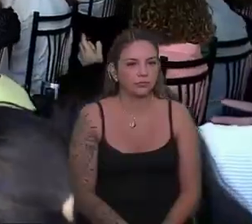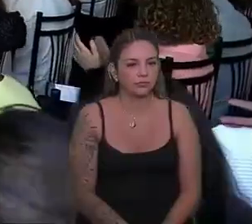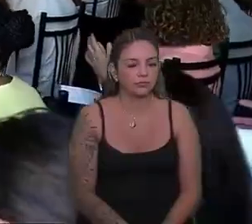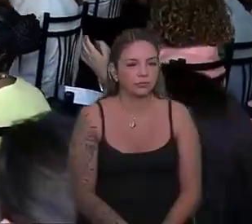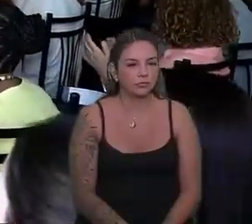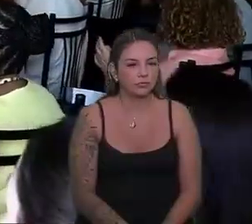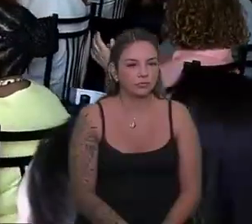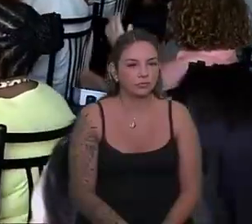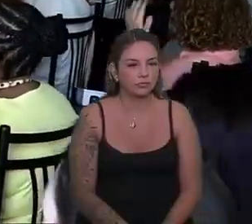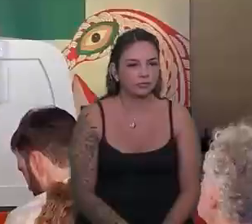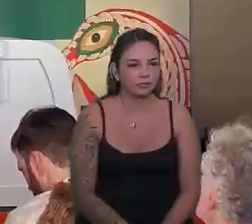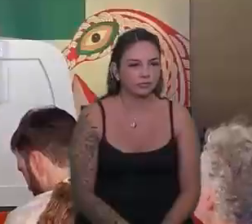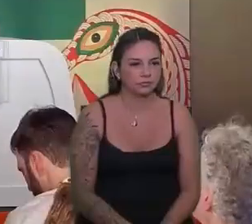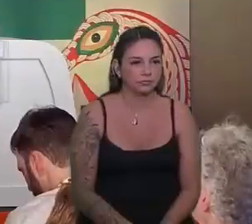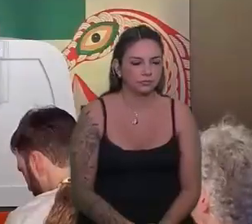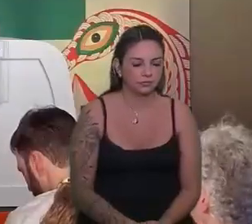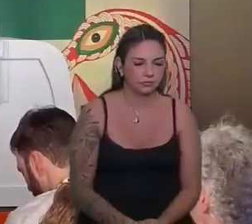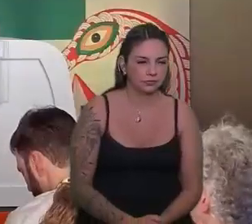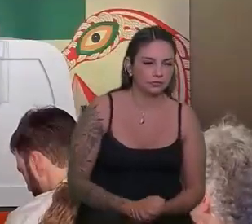Inclusive,